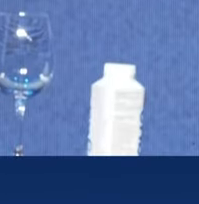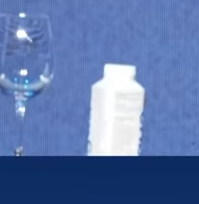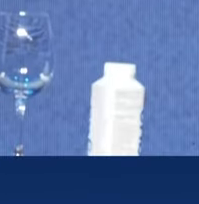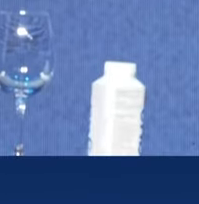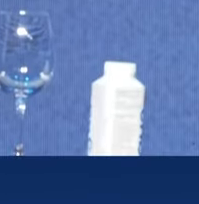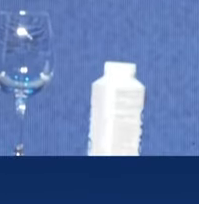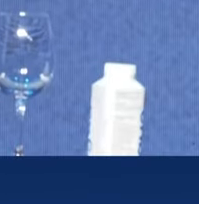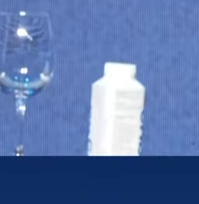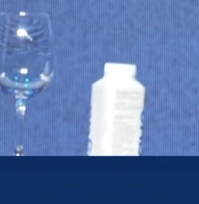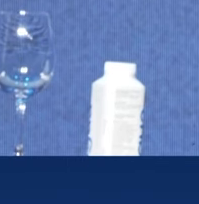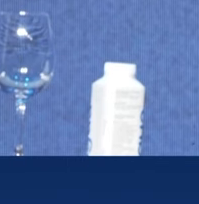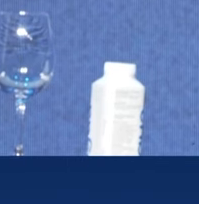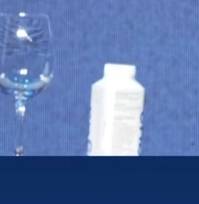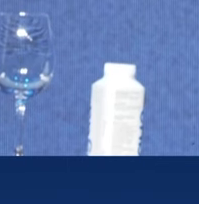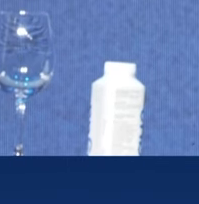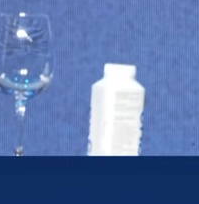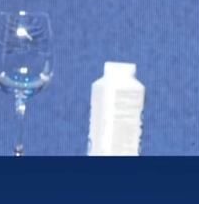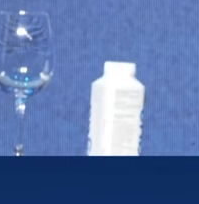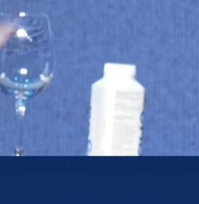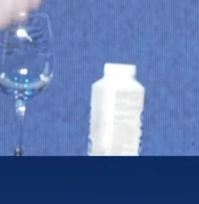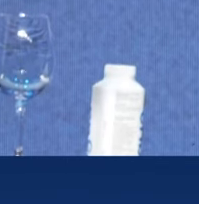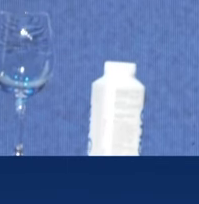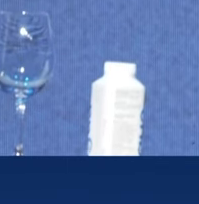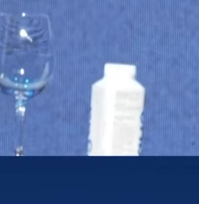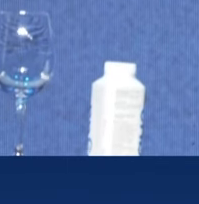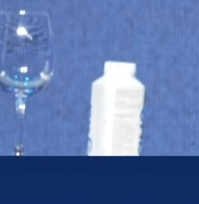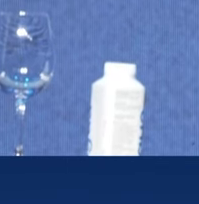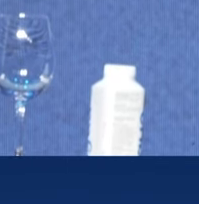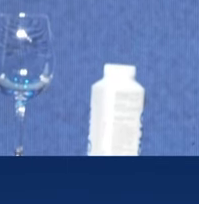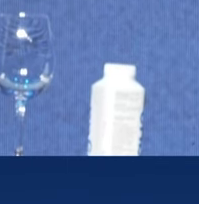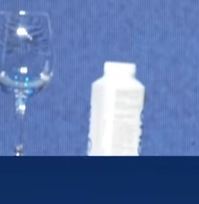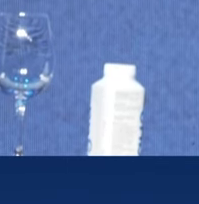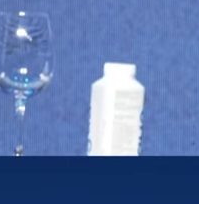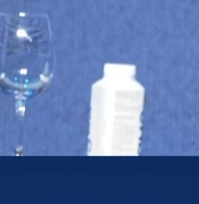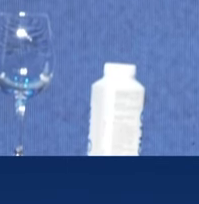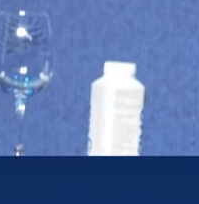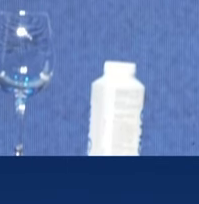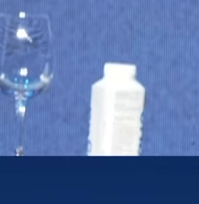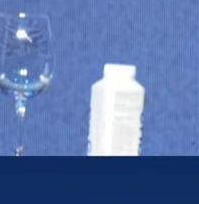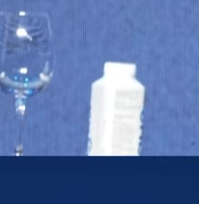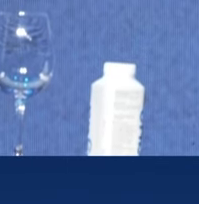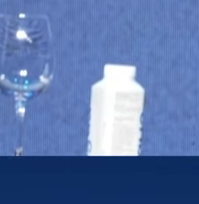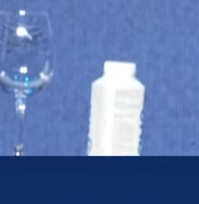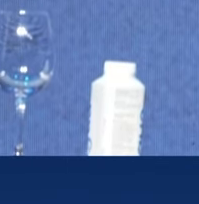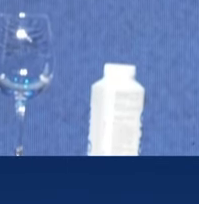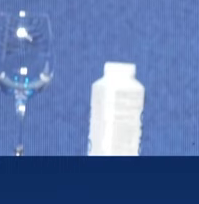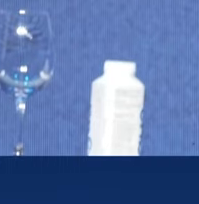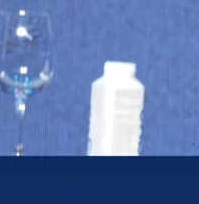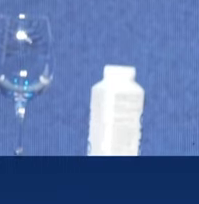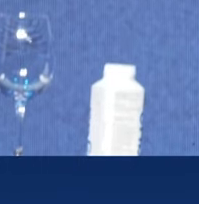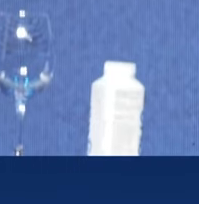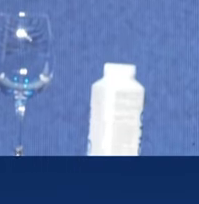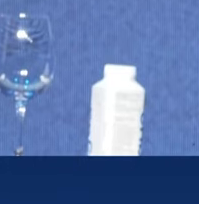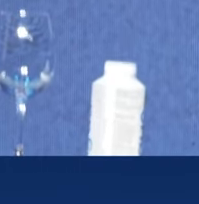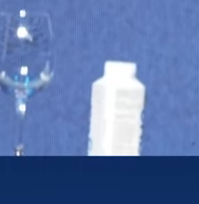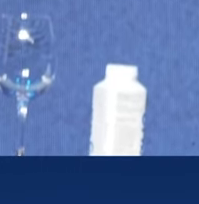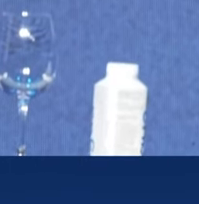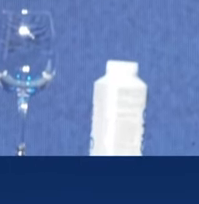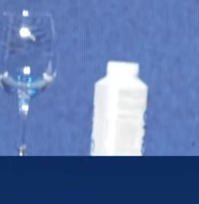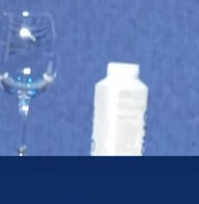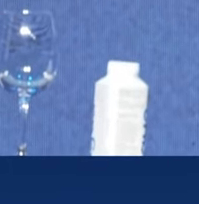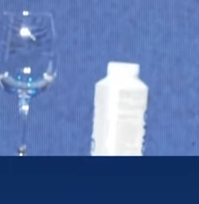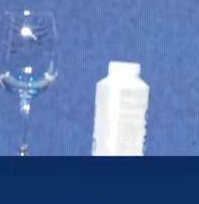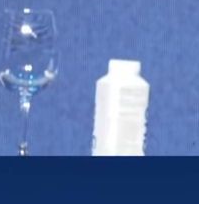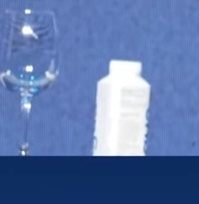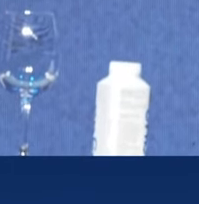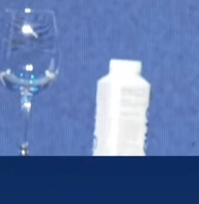Rafael tá eh então né obrigado pela presença hoje aqui como eu comentei acho que a ideia é a gente debater um pouco o